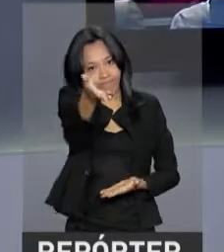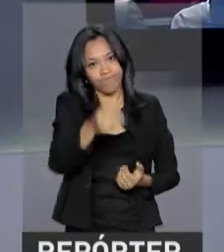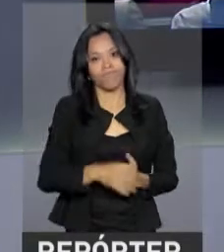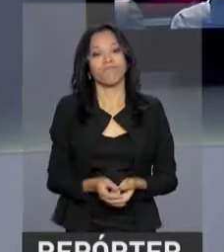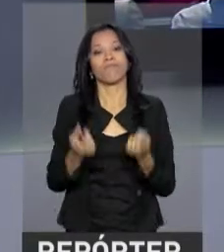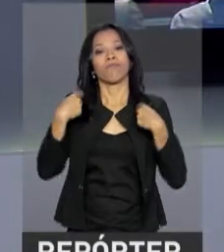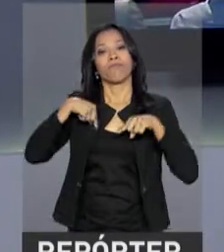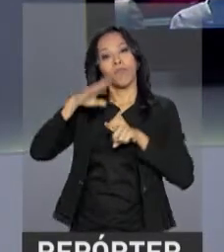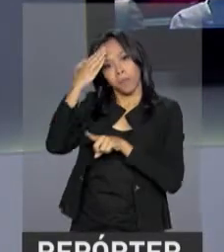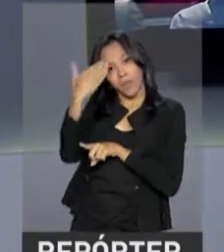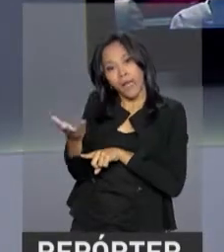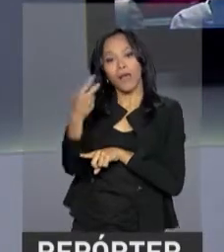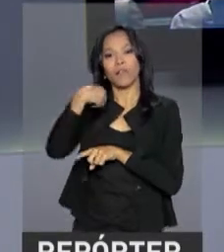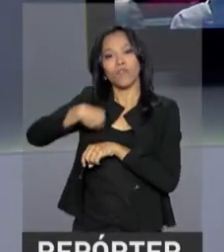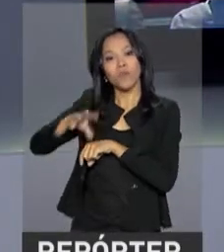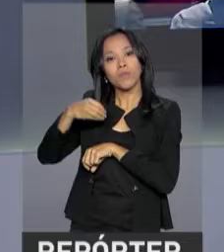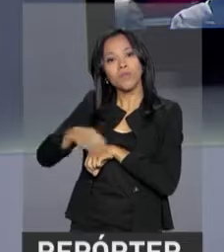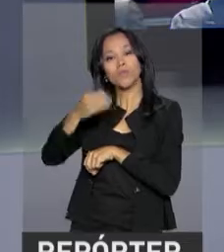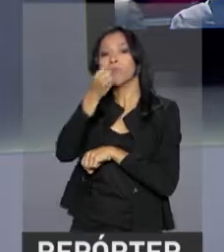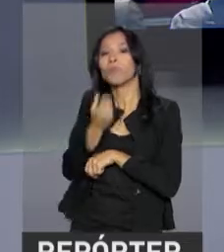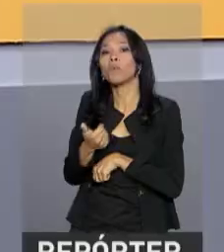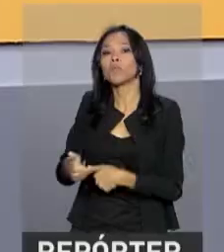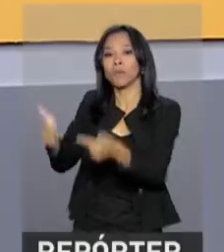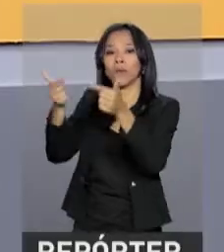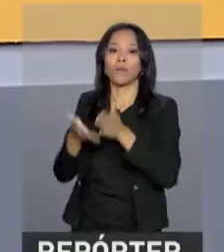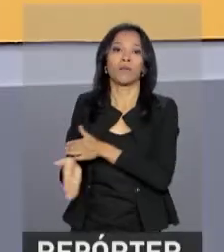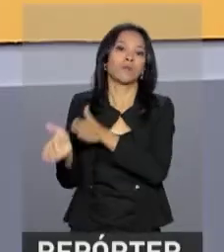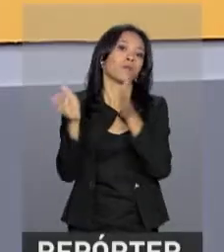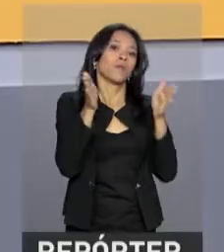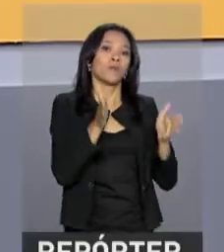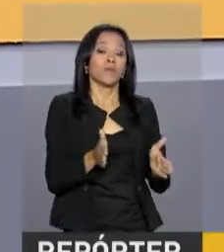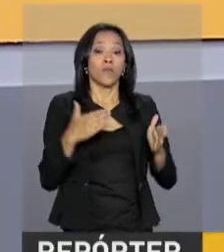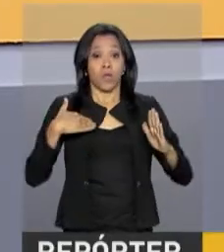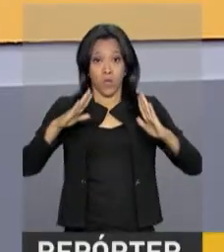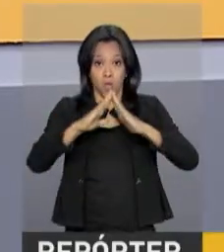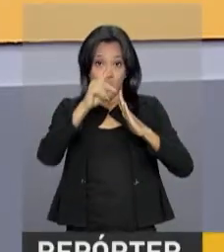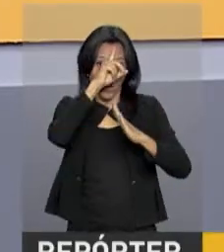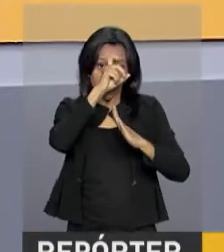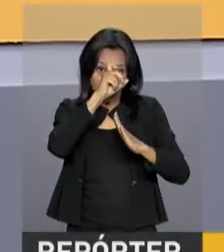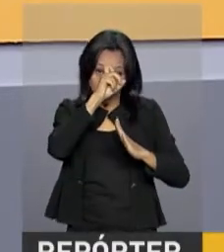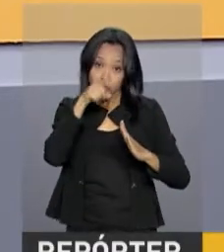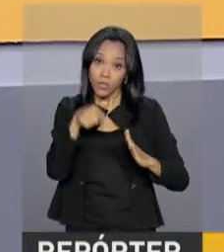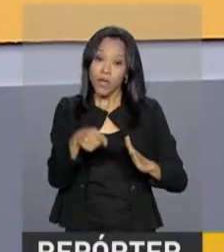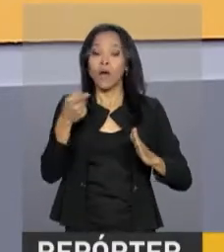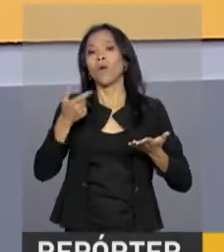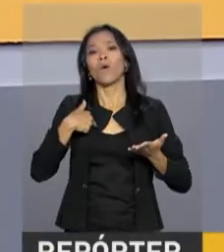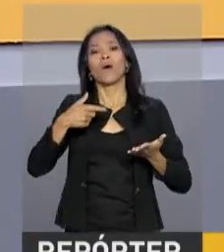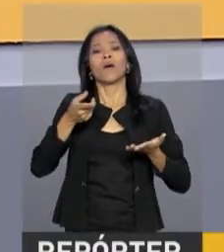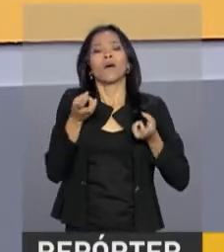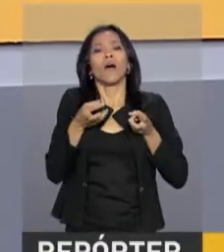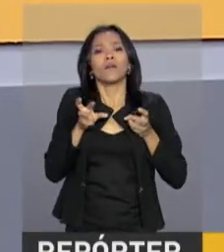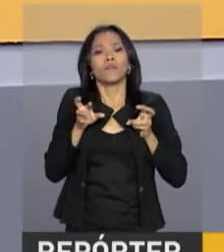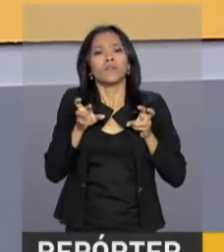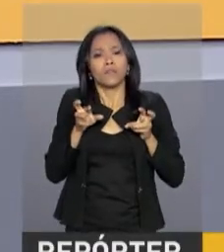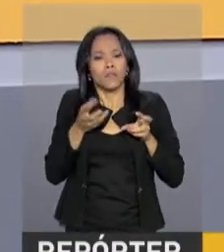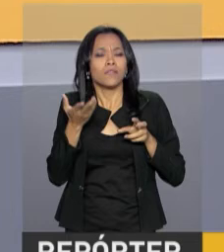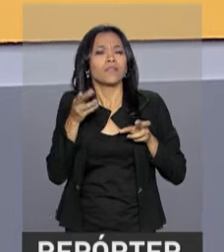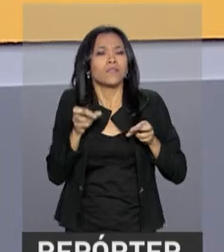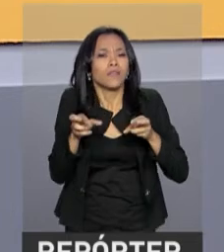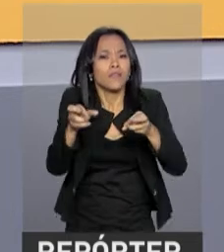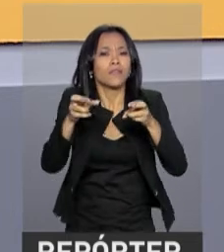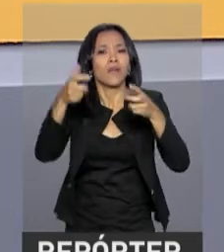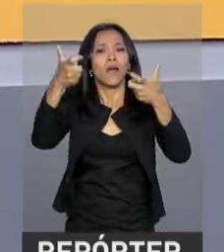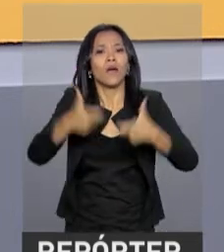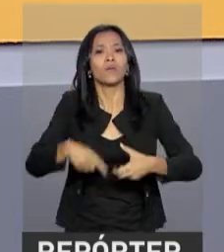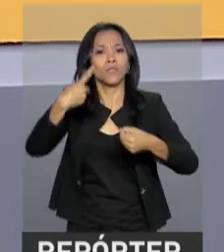brigada do ano pelas suas informações bom trabalho é pra você o hospital de amor antigo hospital do câncer de barretos no interior de são paulo atendeu